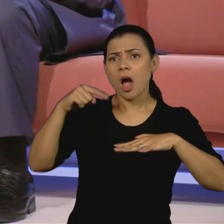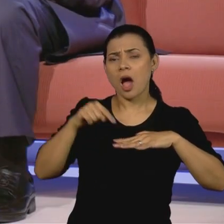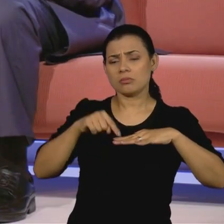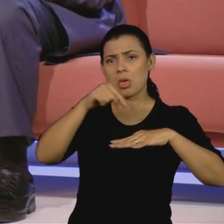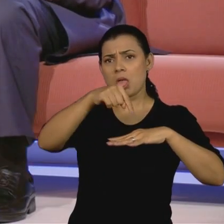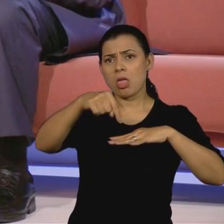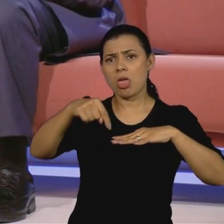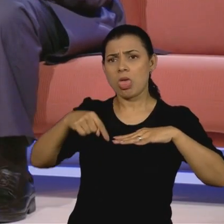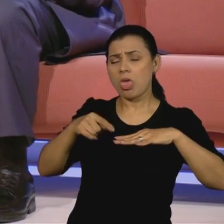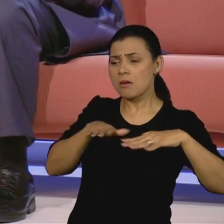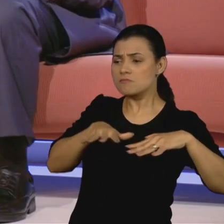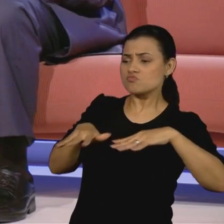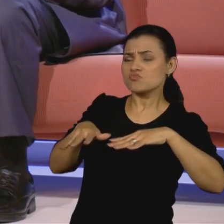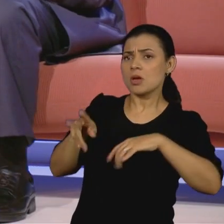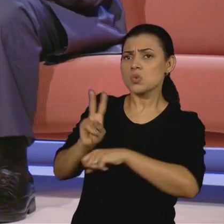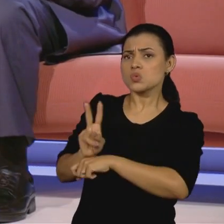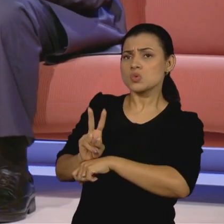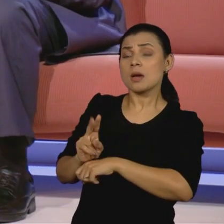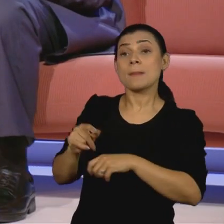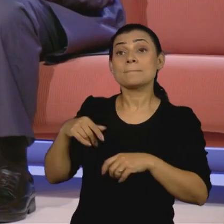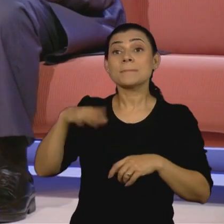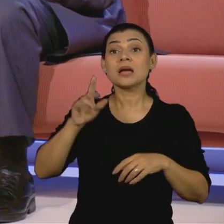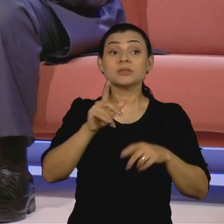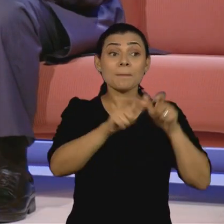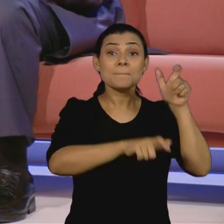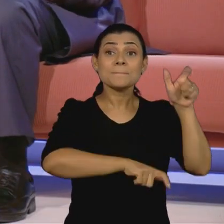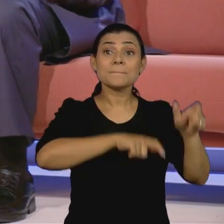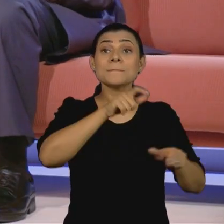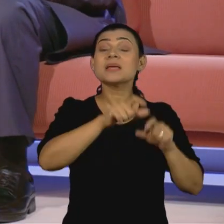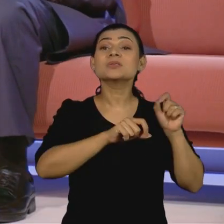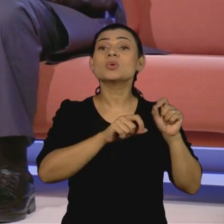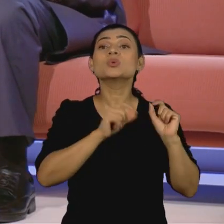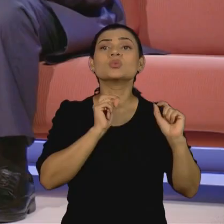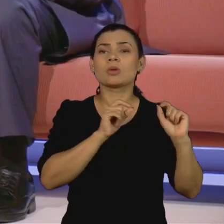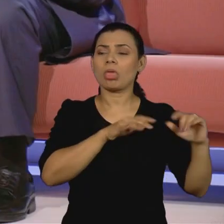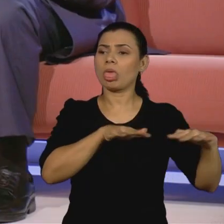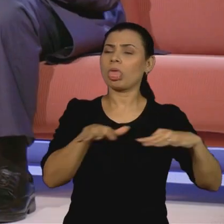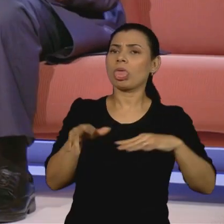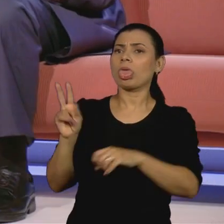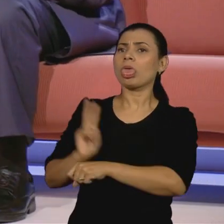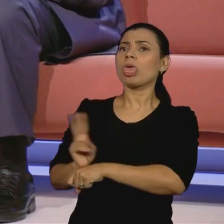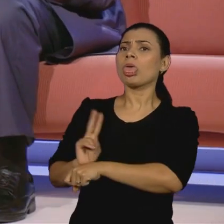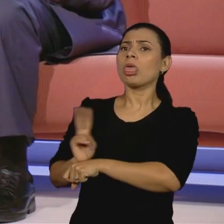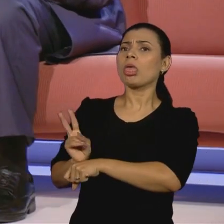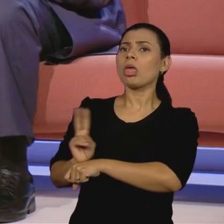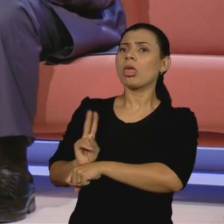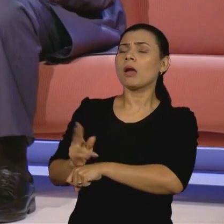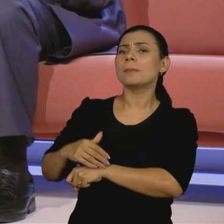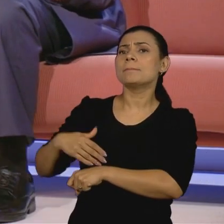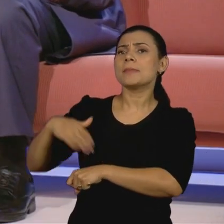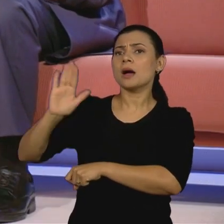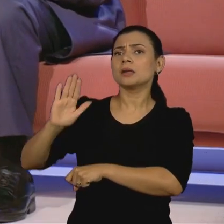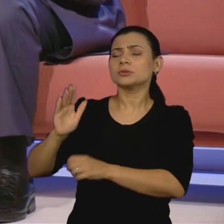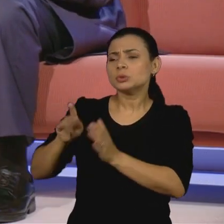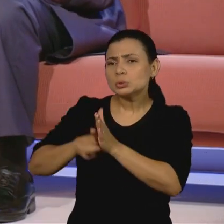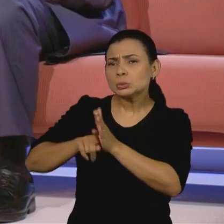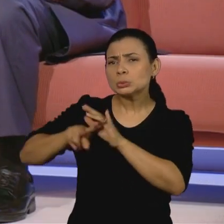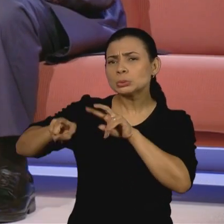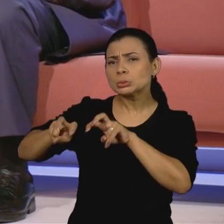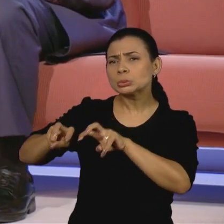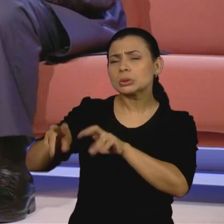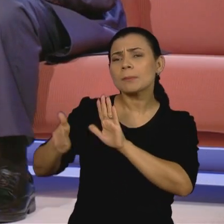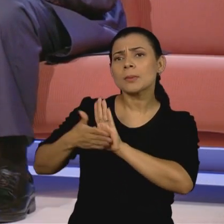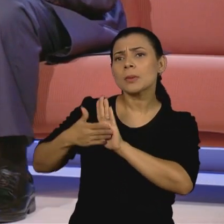se voltado para o exame, para a pesquisa, para um laboratório de desenvolvimento de